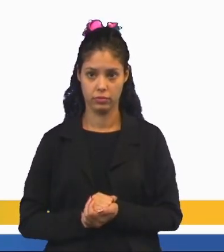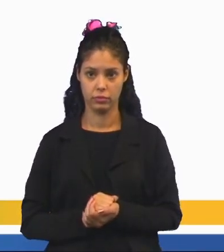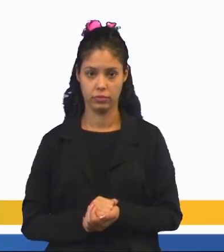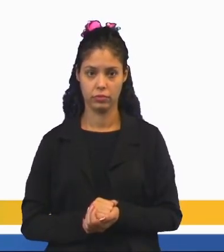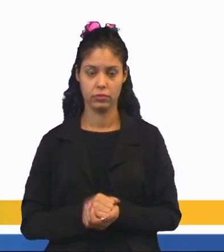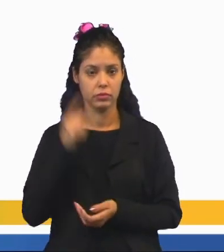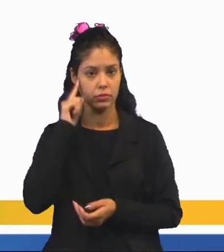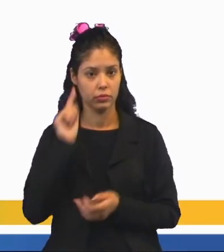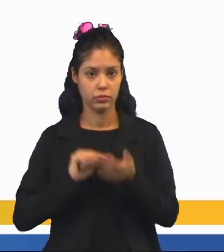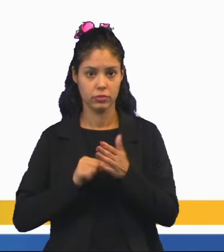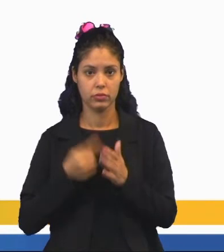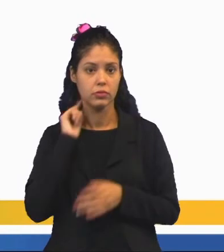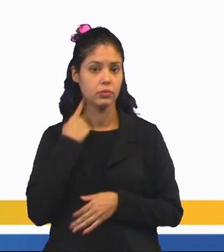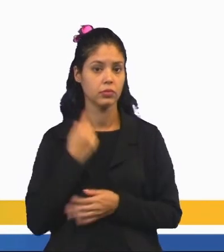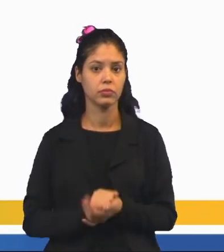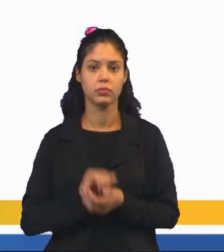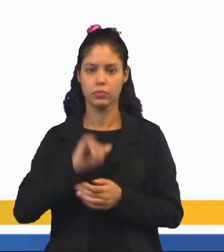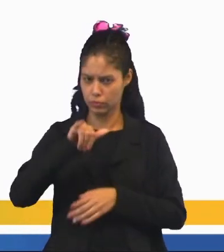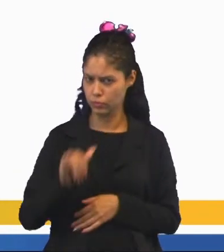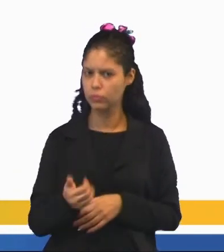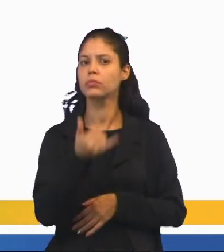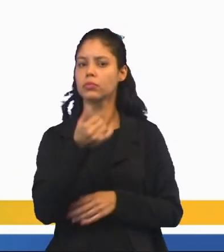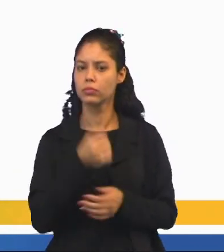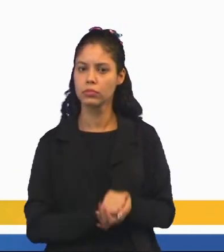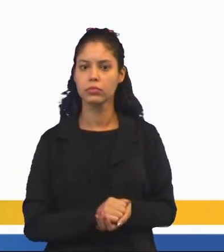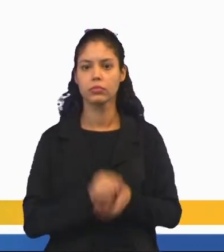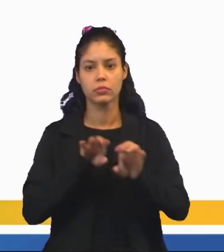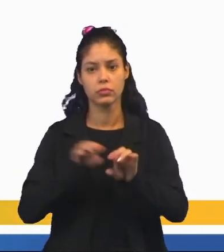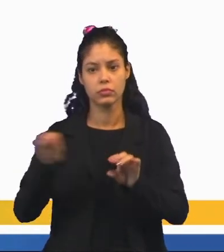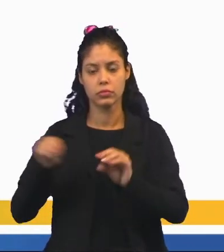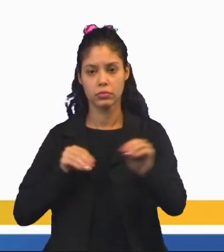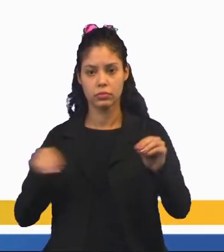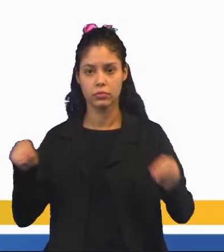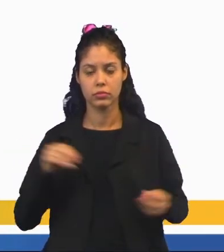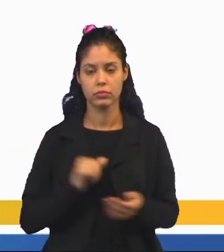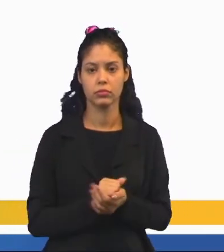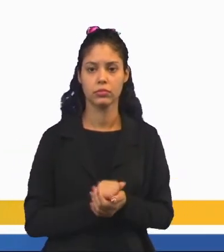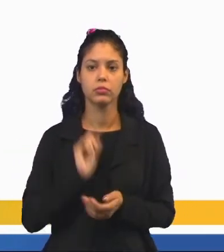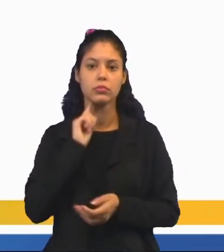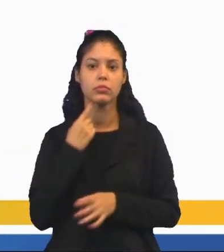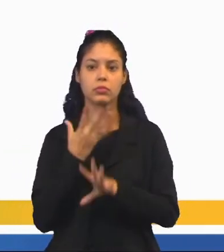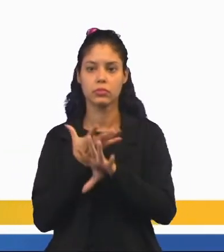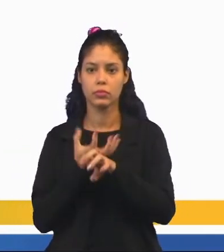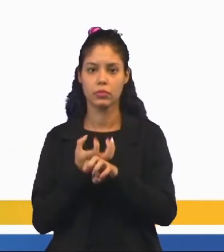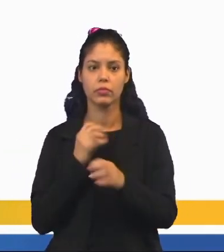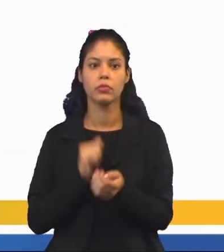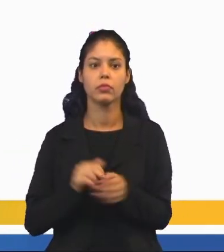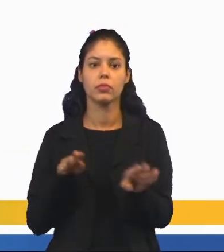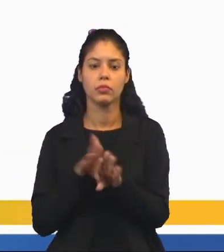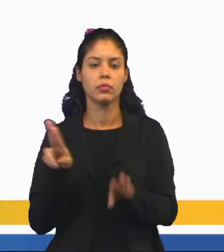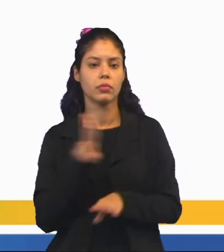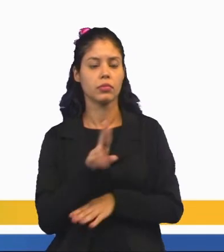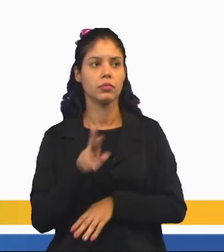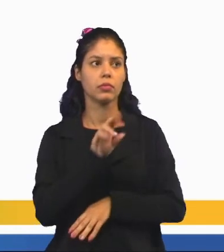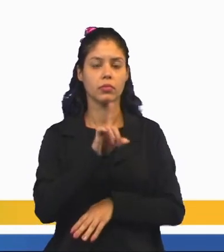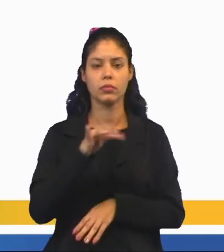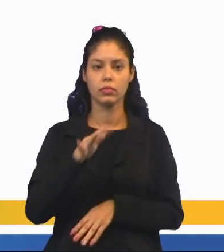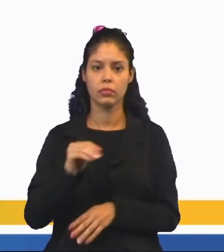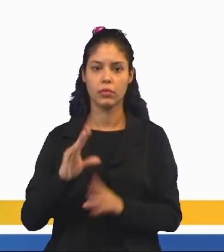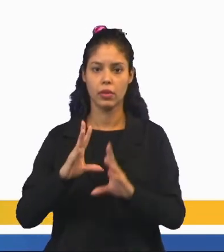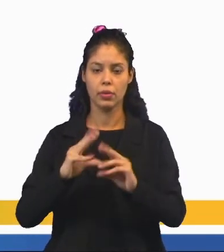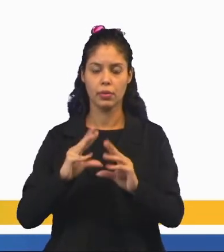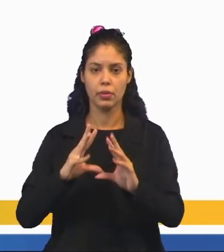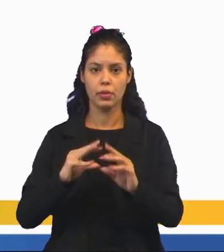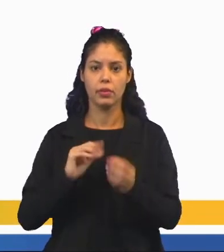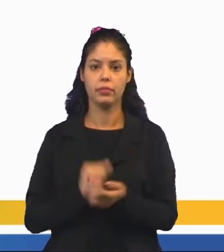Fazendo isso, todo o lixo que pode ser reaproveitado e separado no lixo orgânico, também chamado